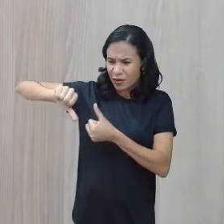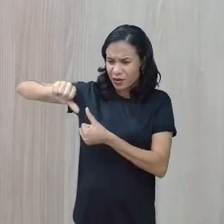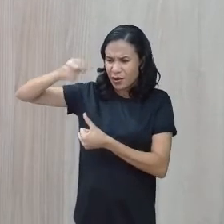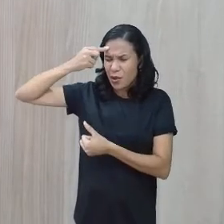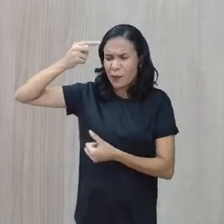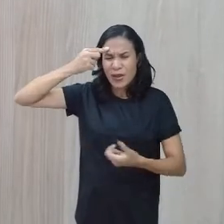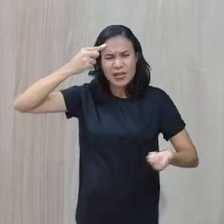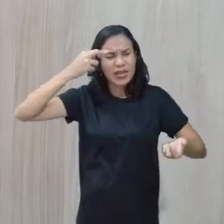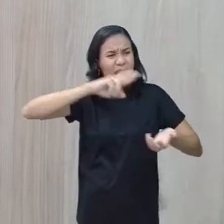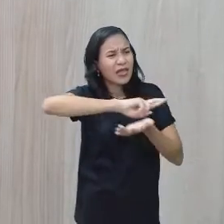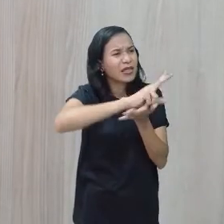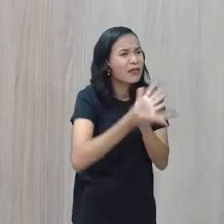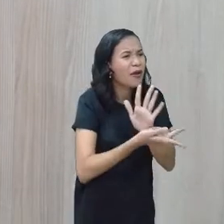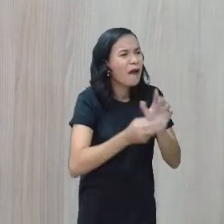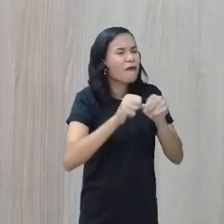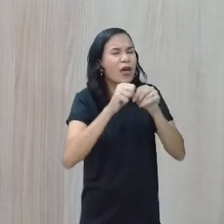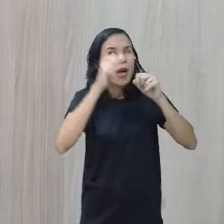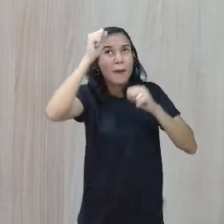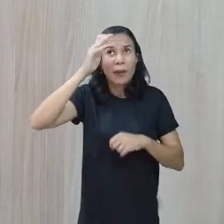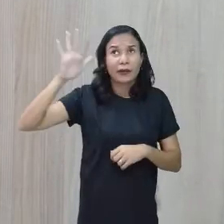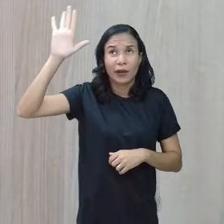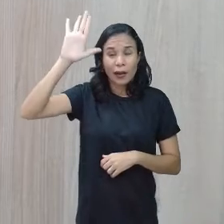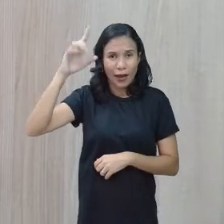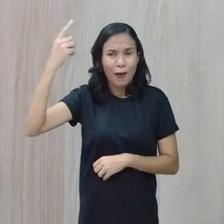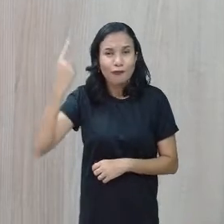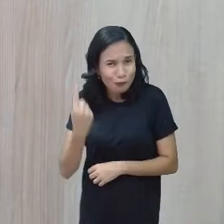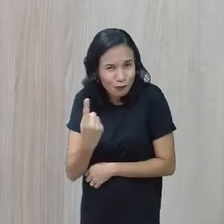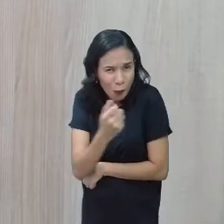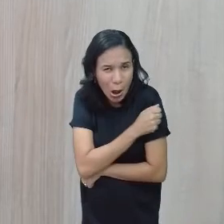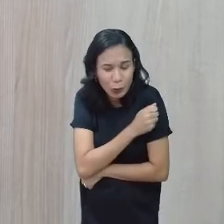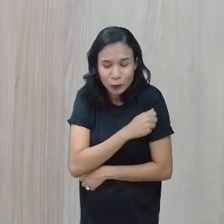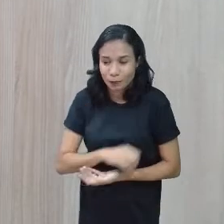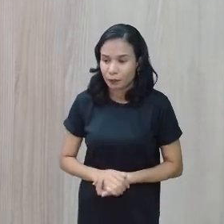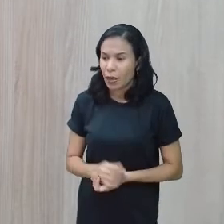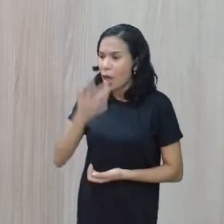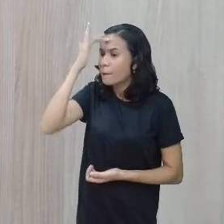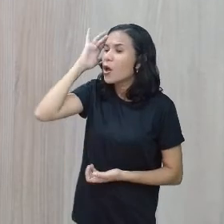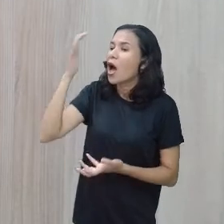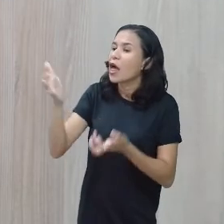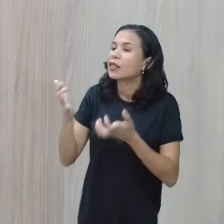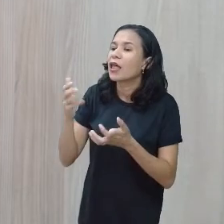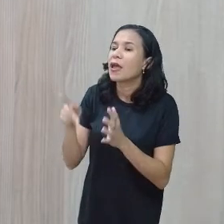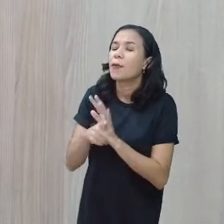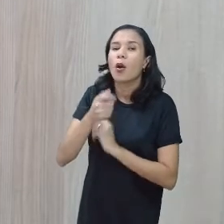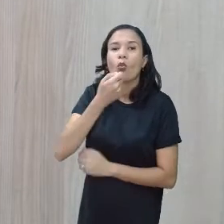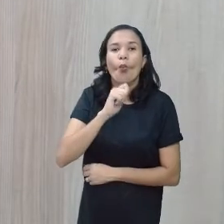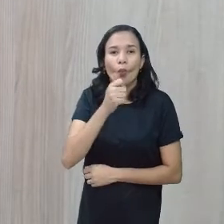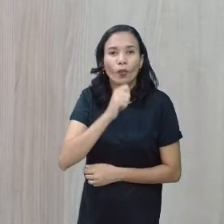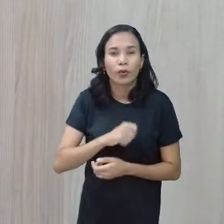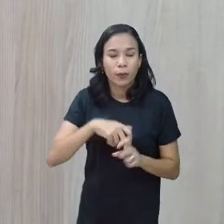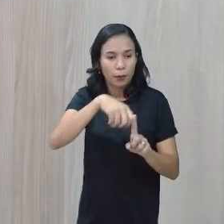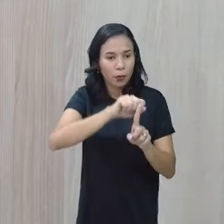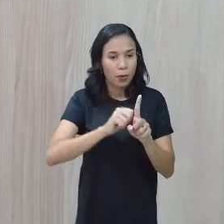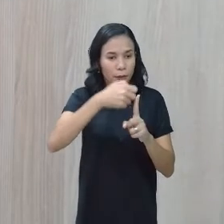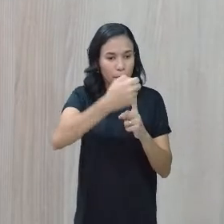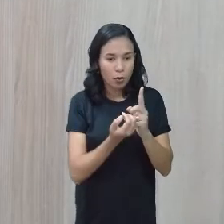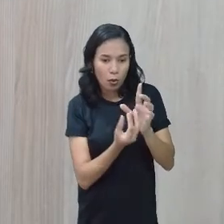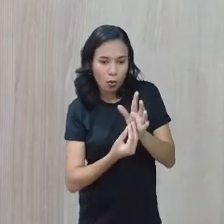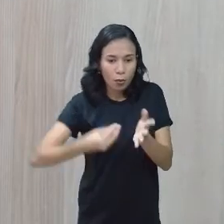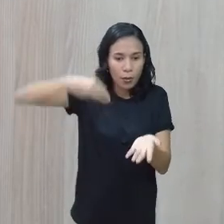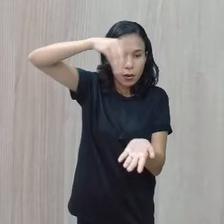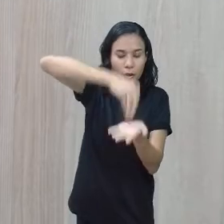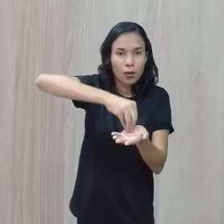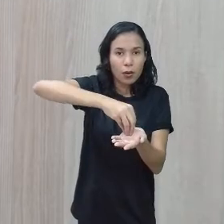para poder chegar e fazer ele imaginar. Então um aluno se levantou, vem cá, João, alguém tem um pirulito aí? Tem. Pegou um pirulito desse cachorro, botou o pirulito de cabeça para baixo,